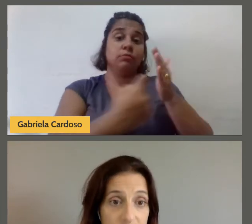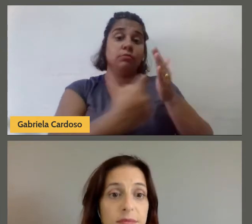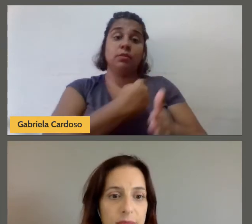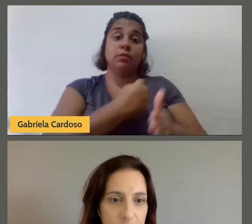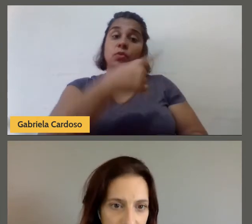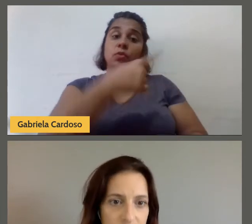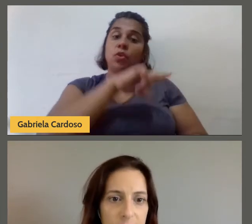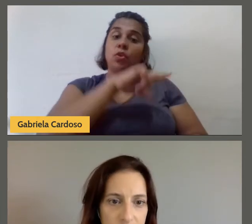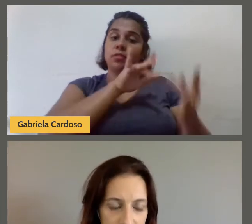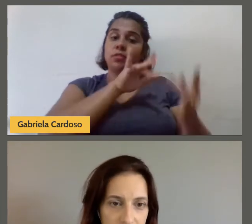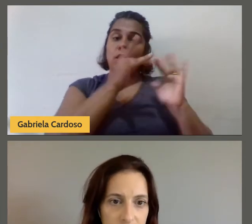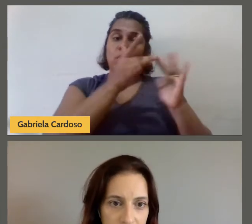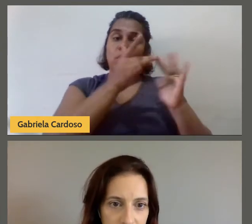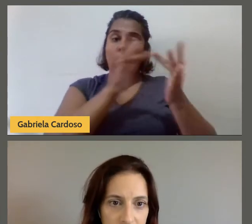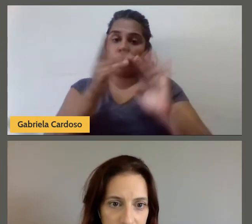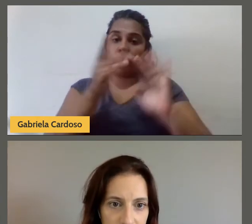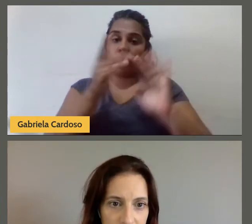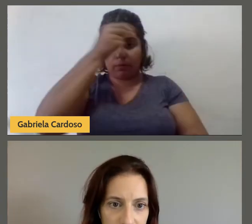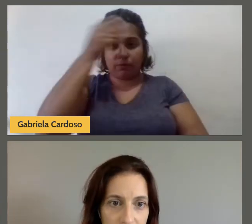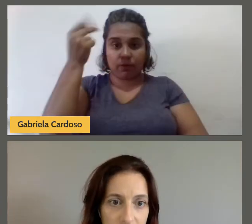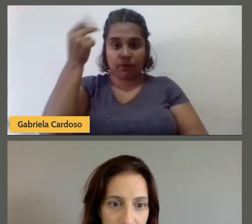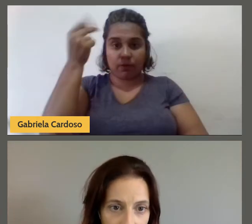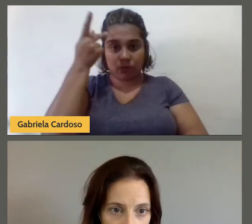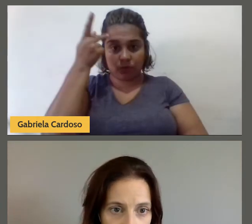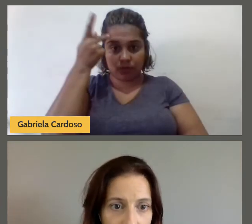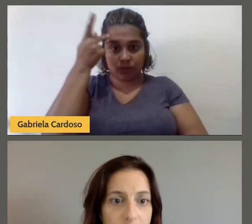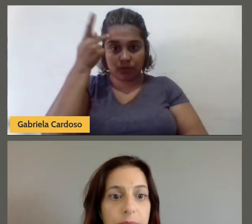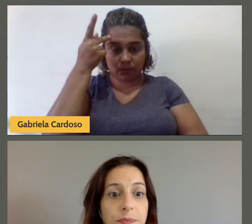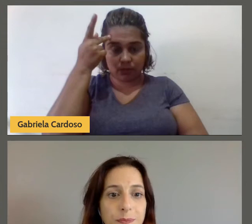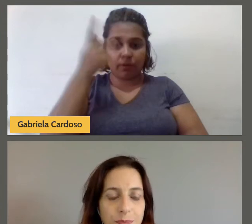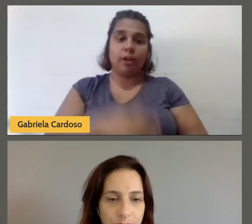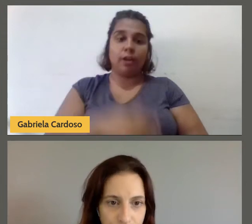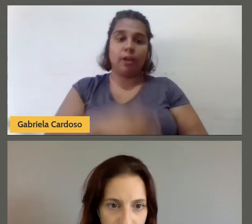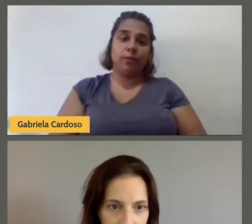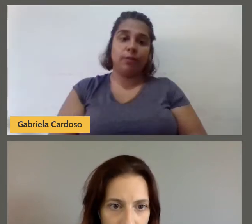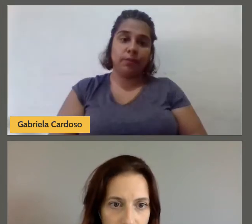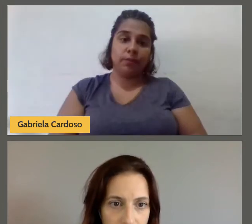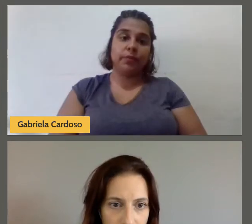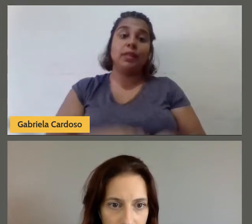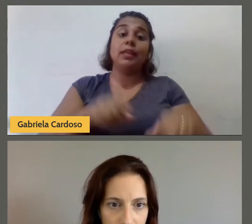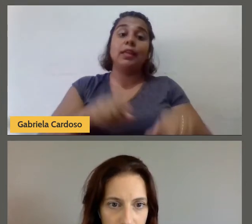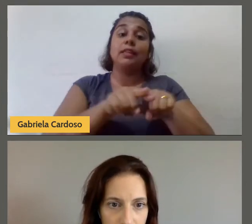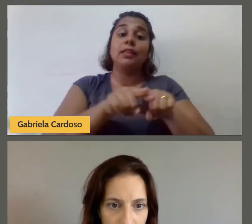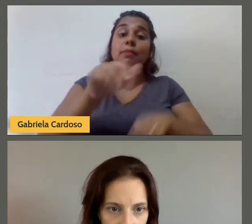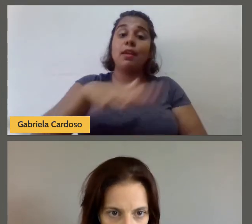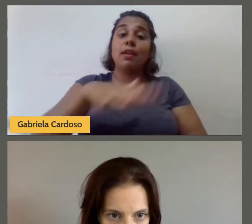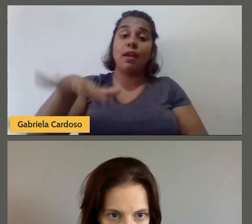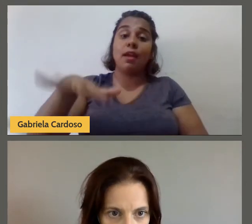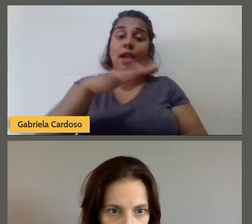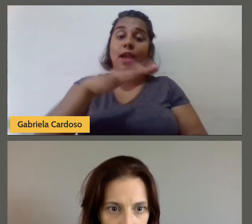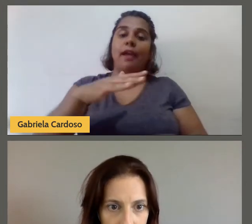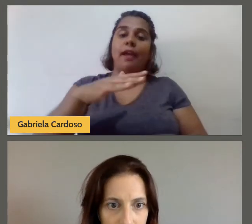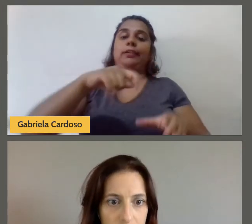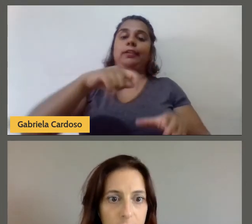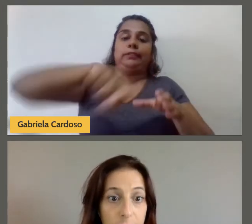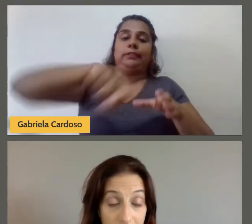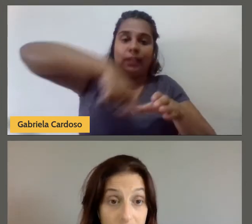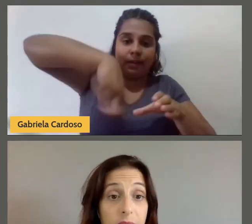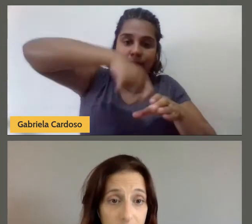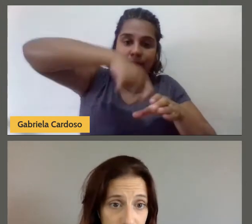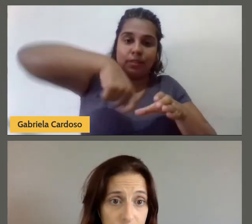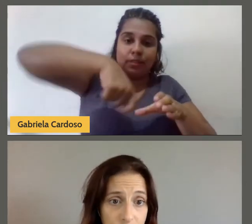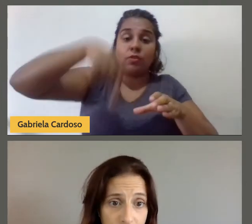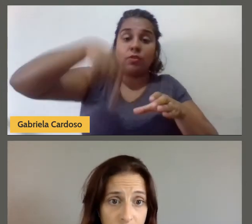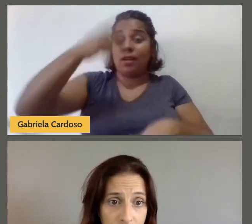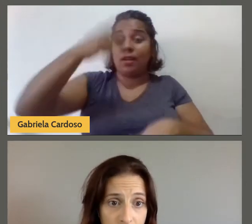Prefeitura de São Paulo, então, o próprio Observatório da Gastronomia, que é uma área, né, gastronomia dentro da cidade de São Paulo,